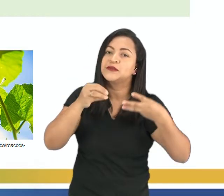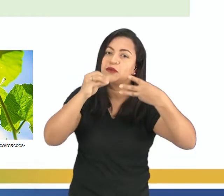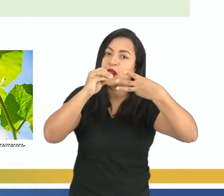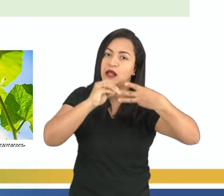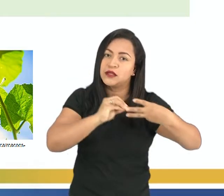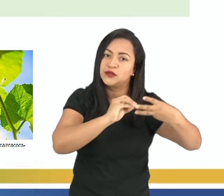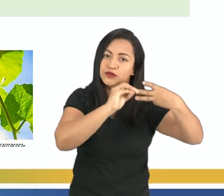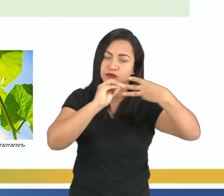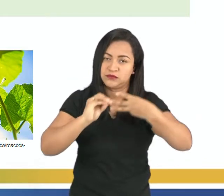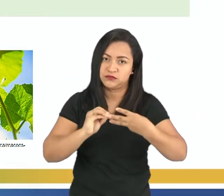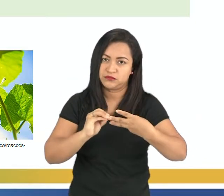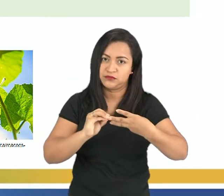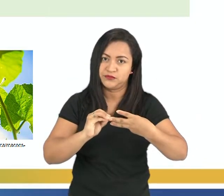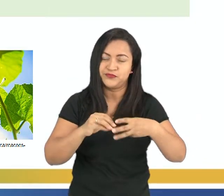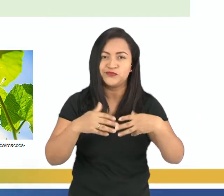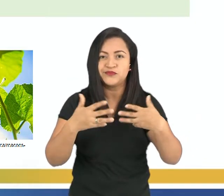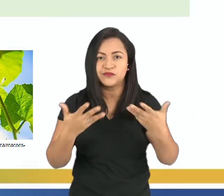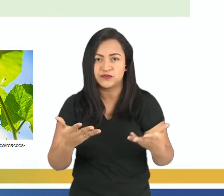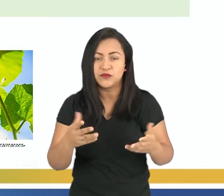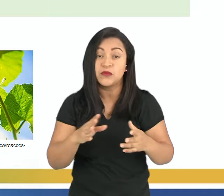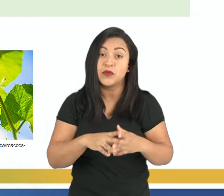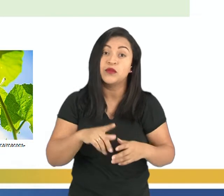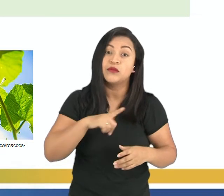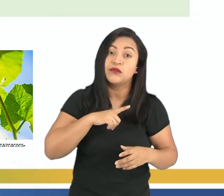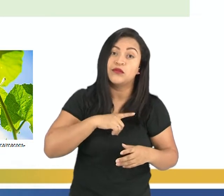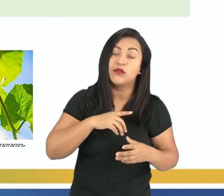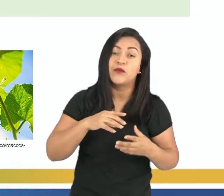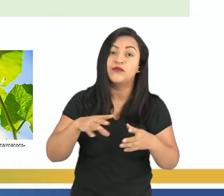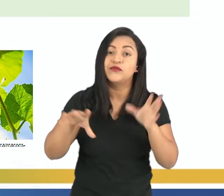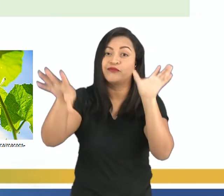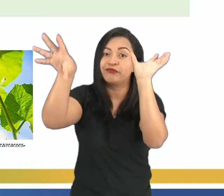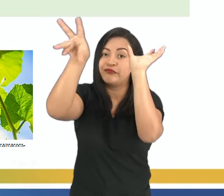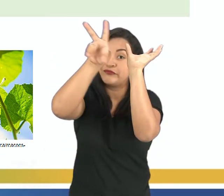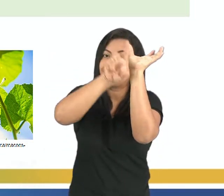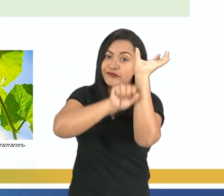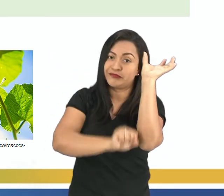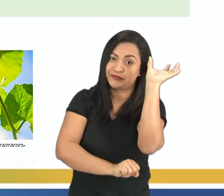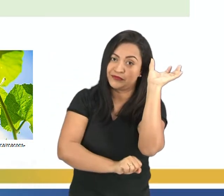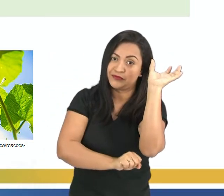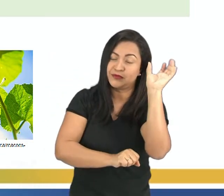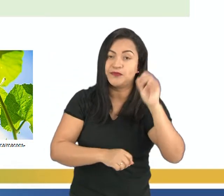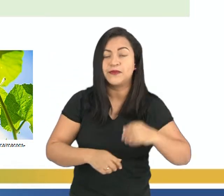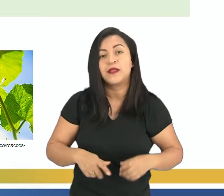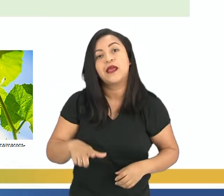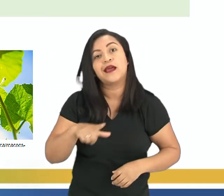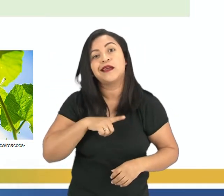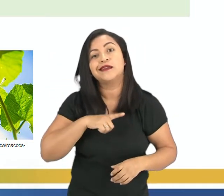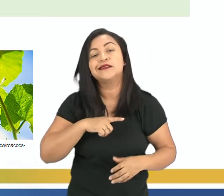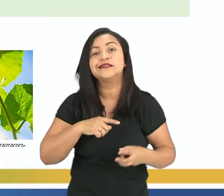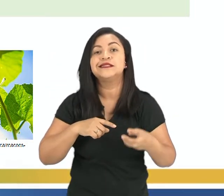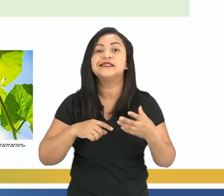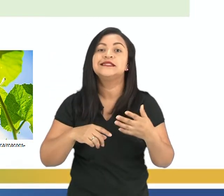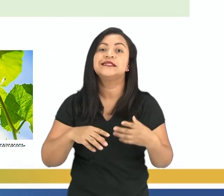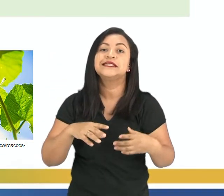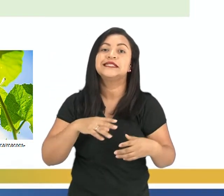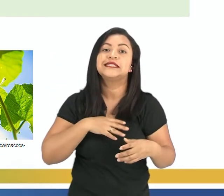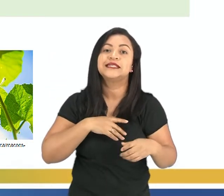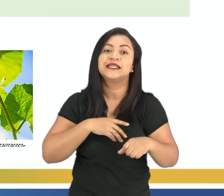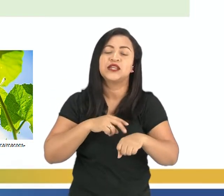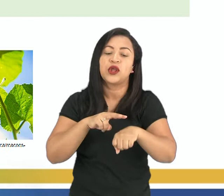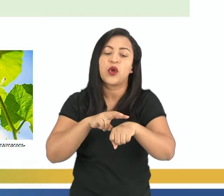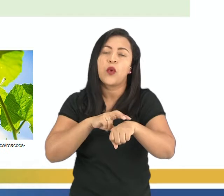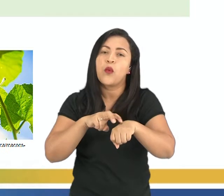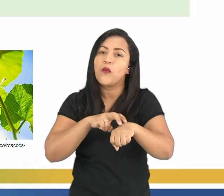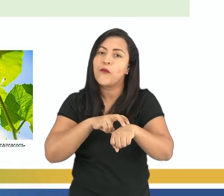temos como indivíduos que realizam fotossíntese aqueles que possuem pigmentos fotossintetizantes. Nós